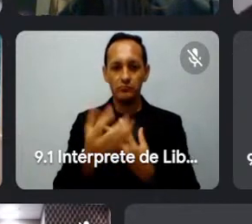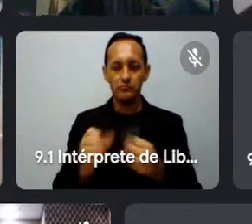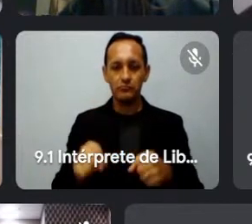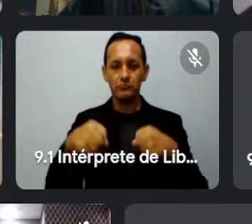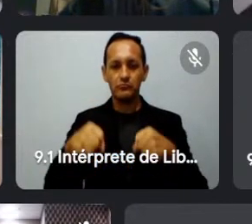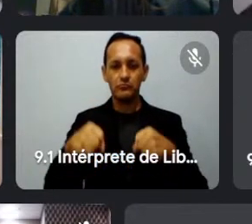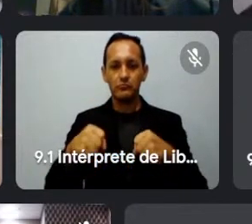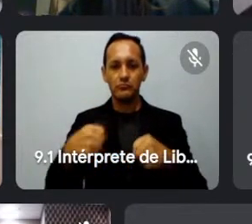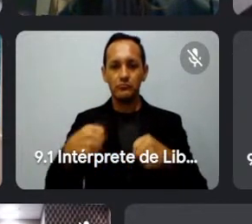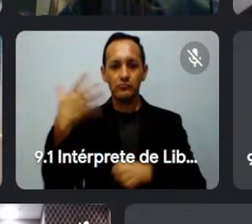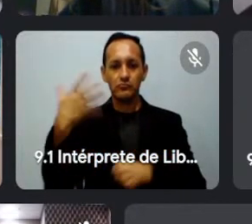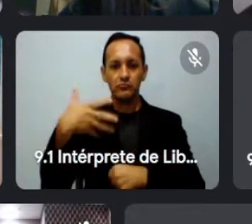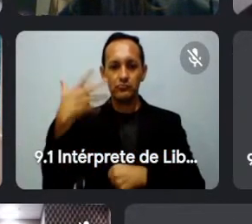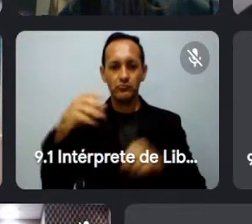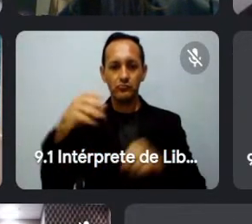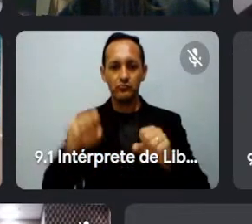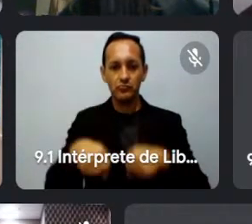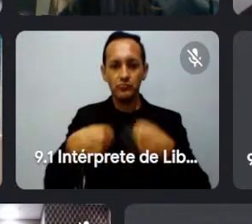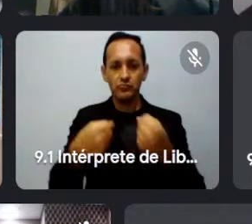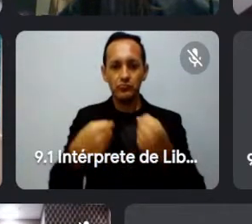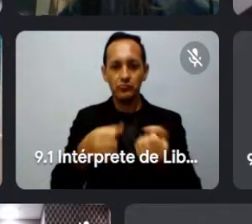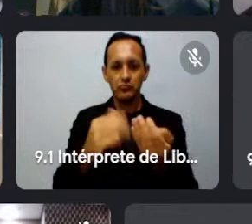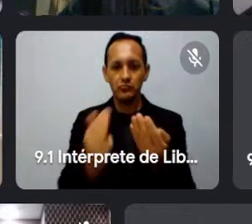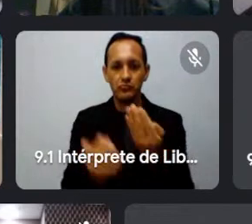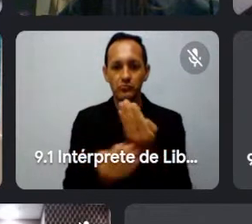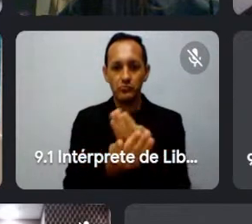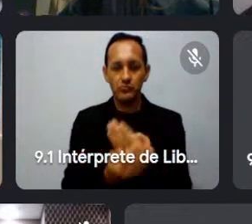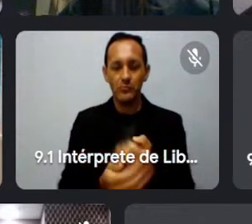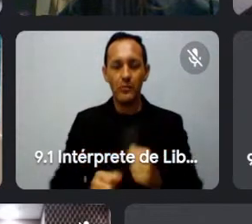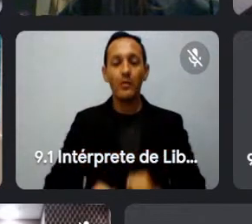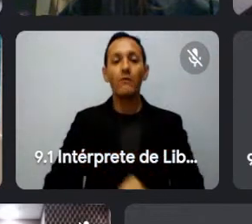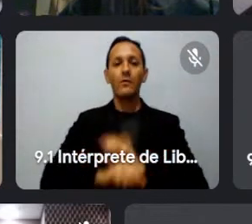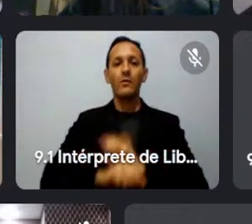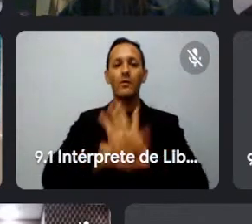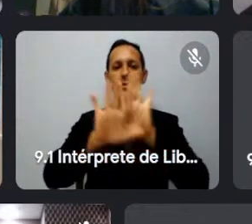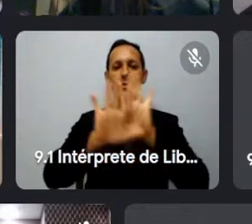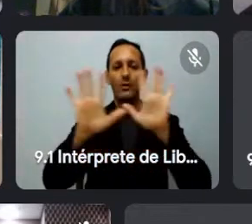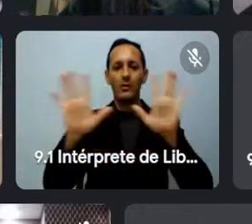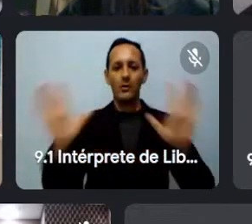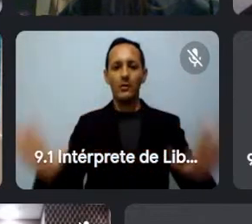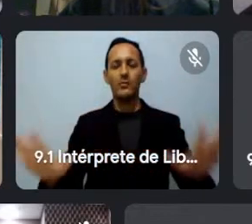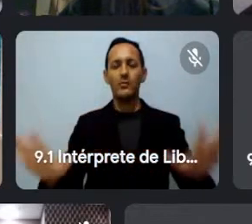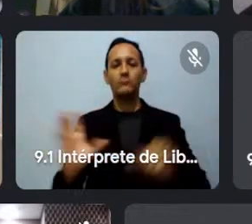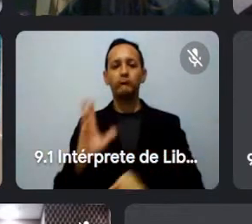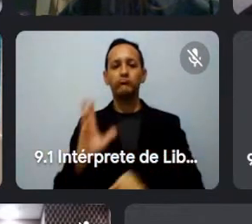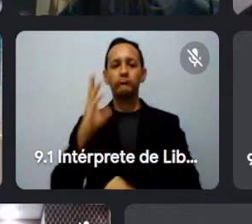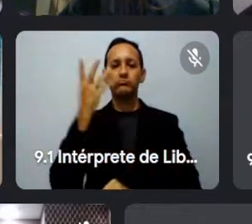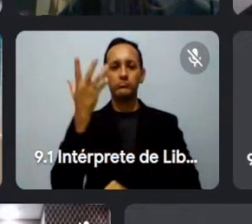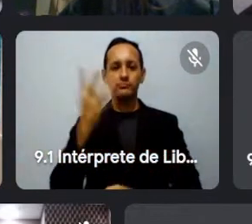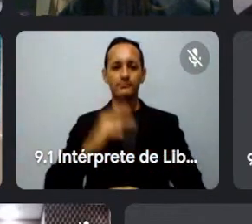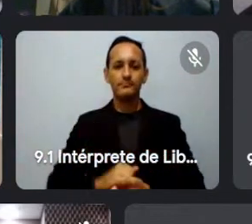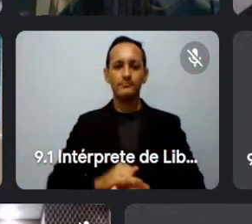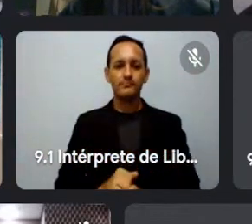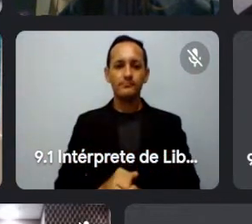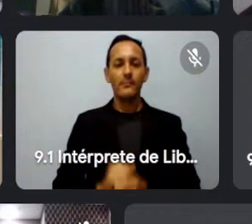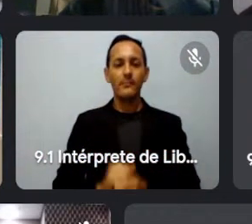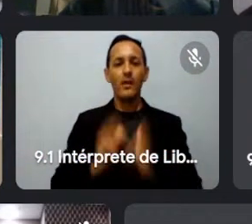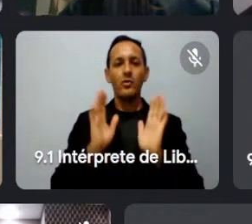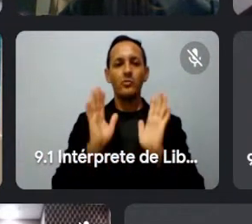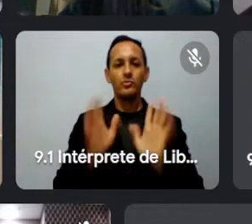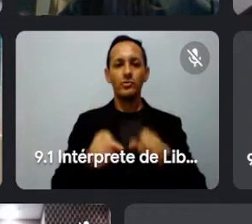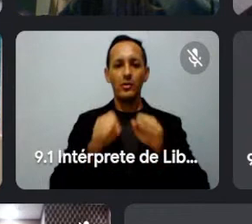o dente agradece esclarece cada vez mais o caso e eu já